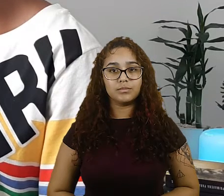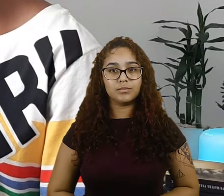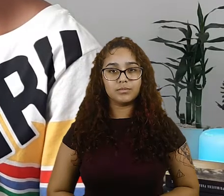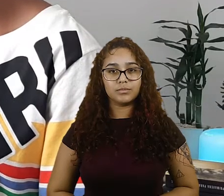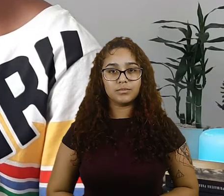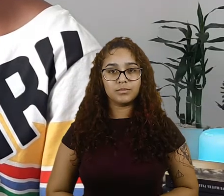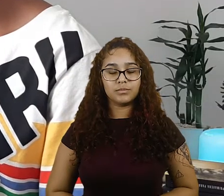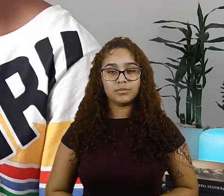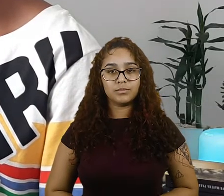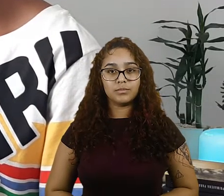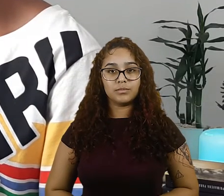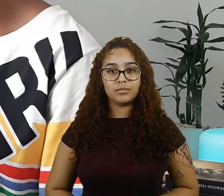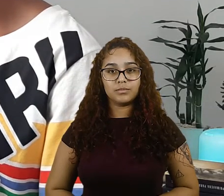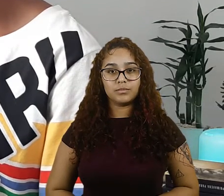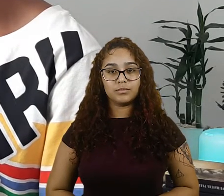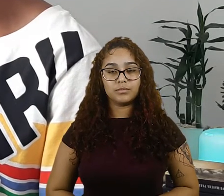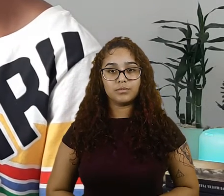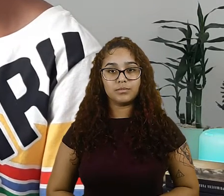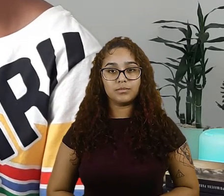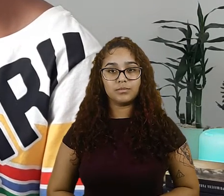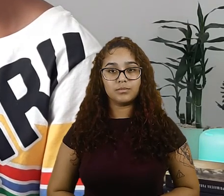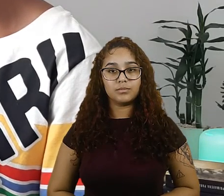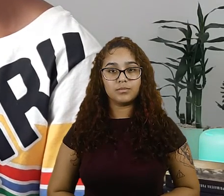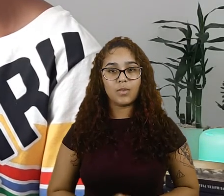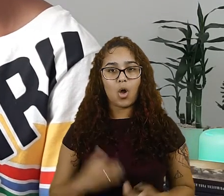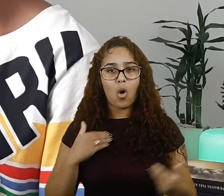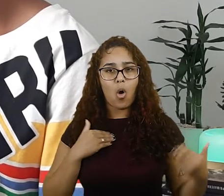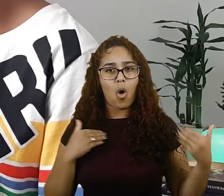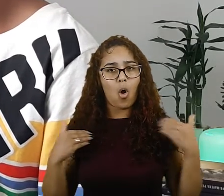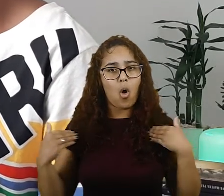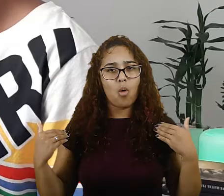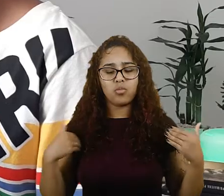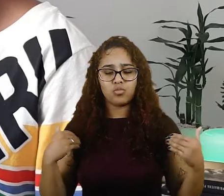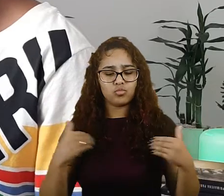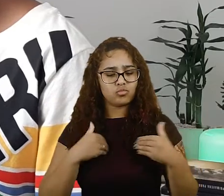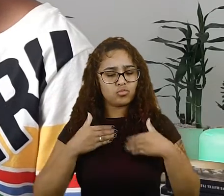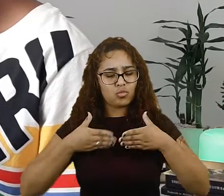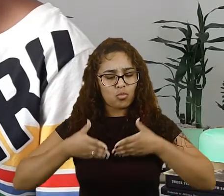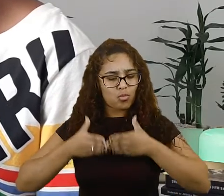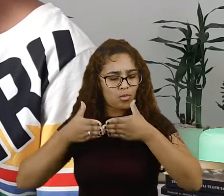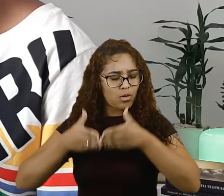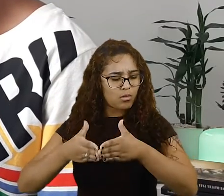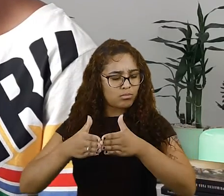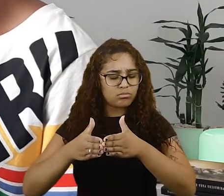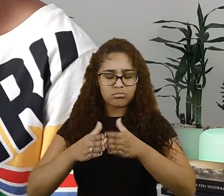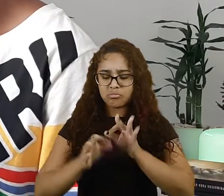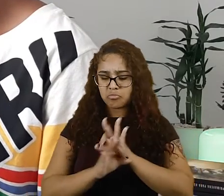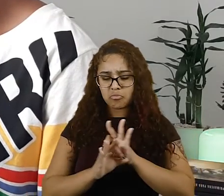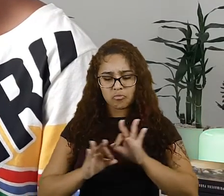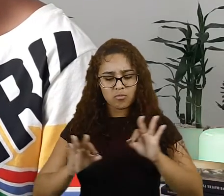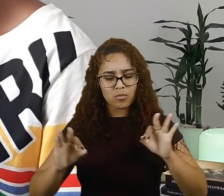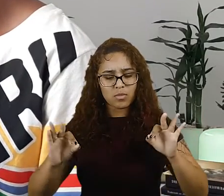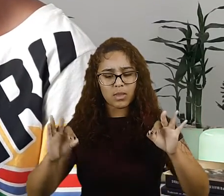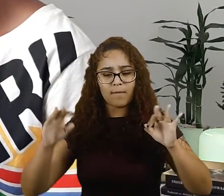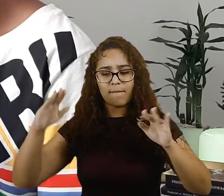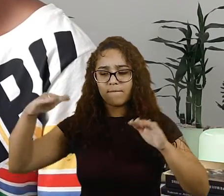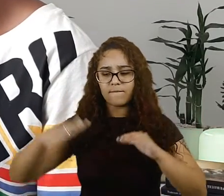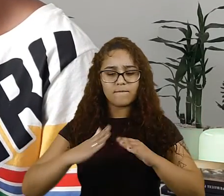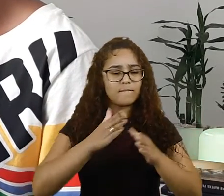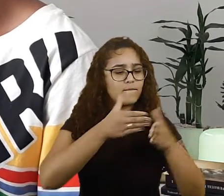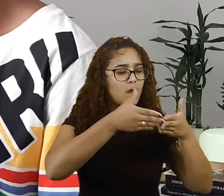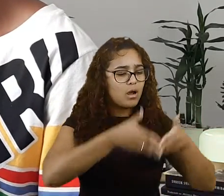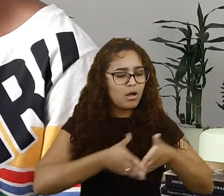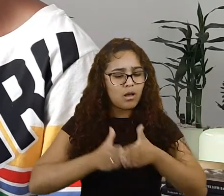De Jéssica Silva, Causo 7. Corpos à deriva no cais, sem